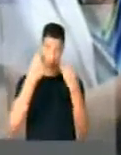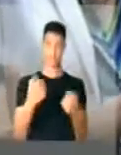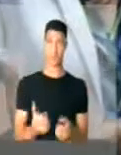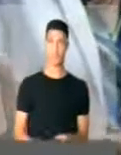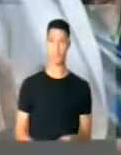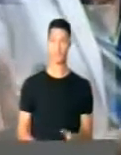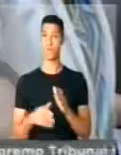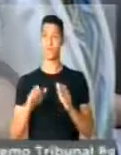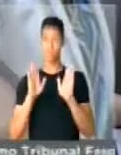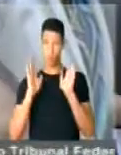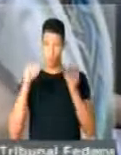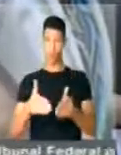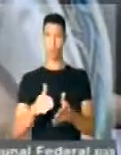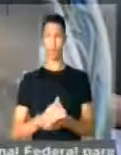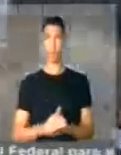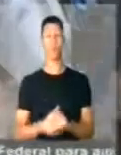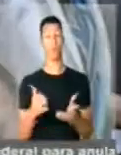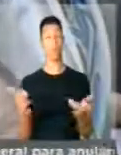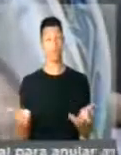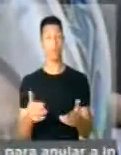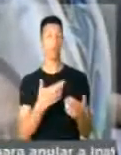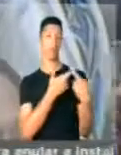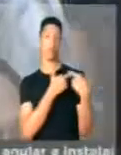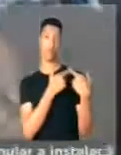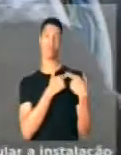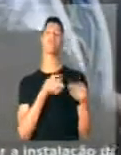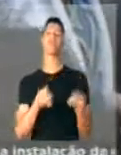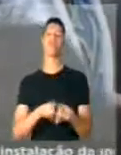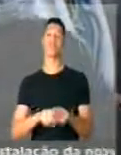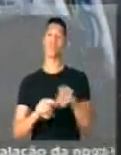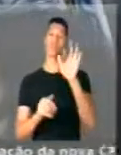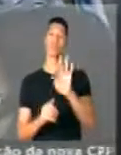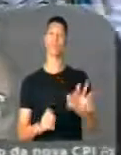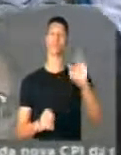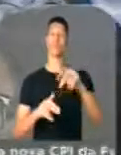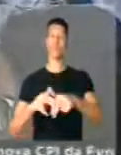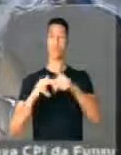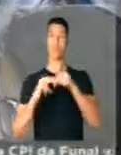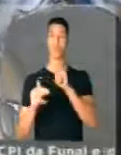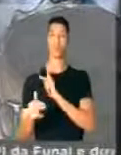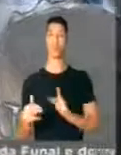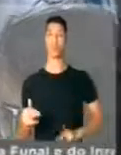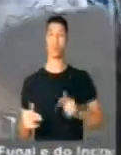eles são bancos que estão presentes no território nacional. Há um ambiente de violência, de